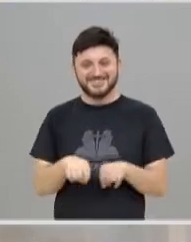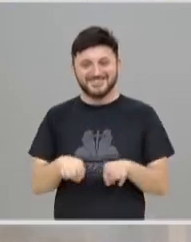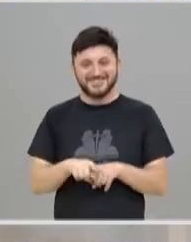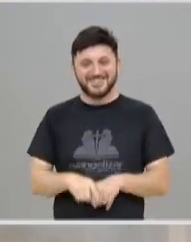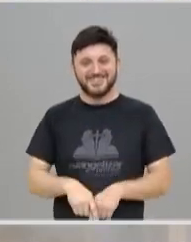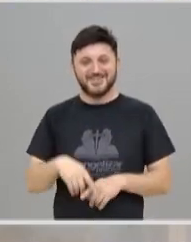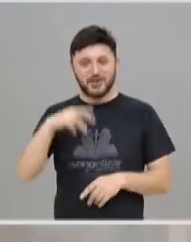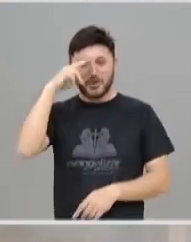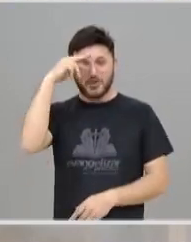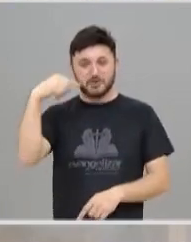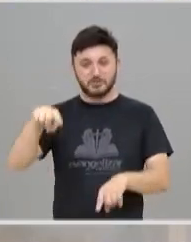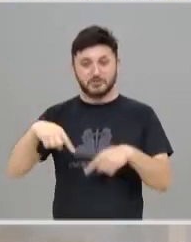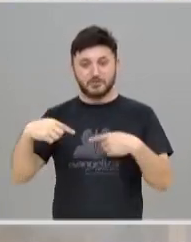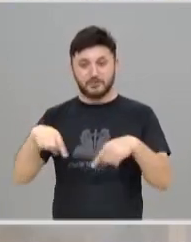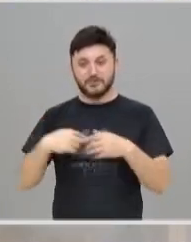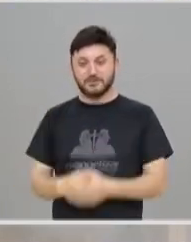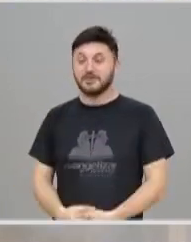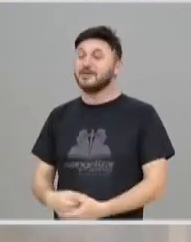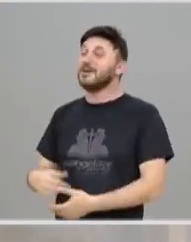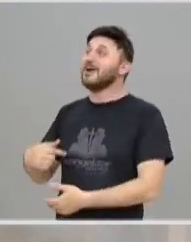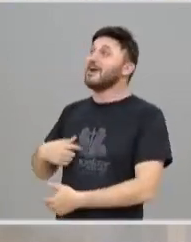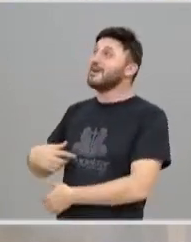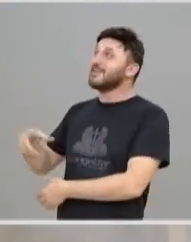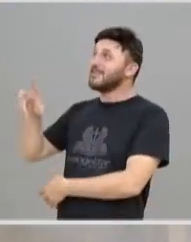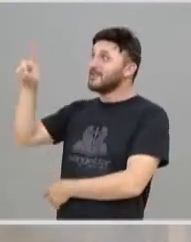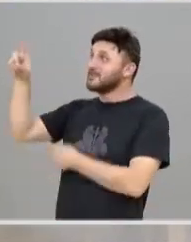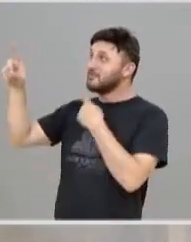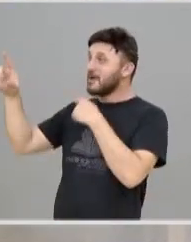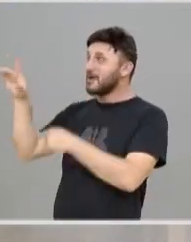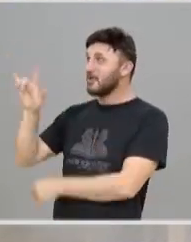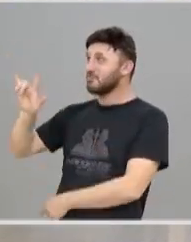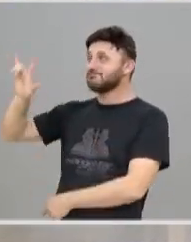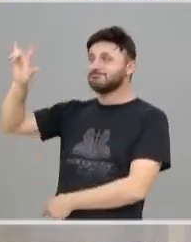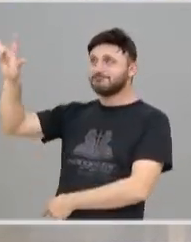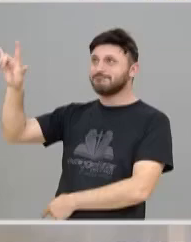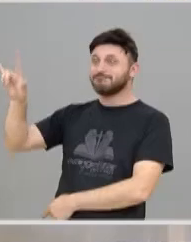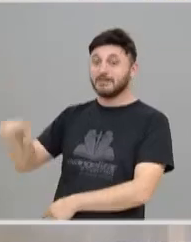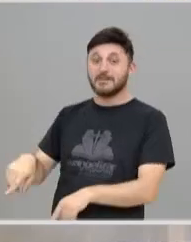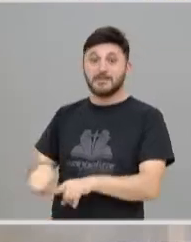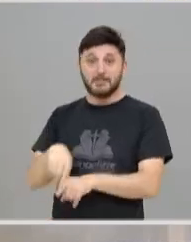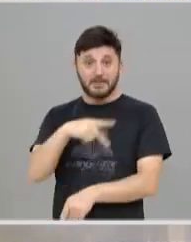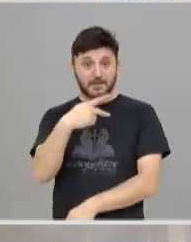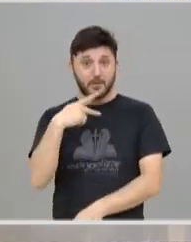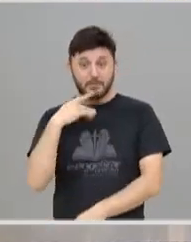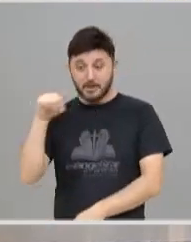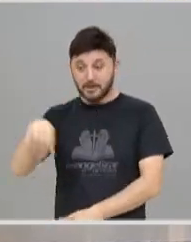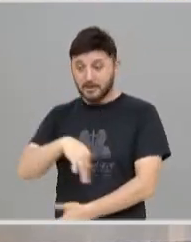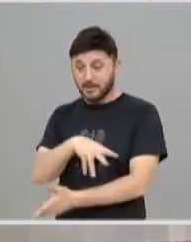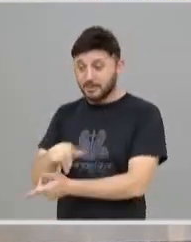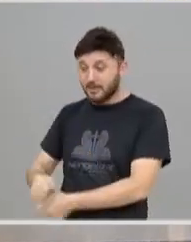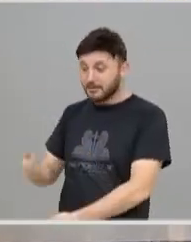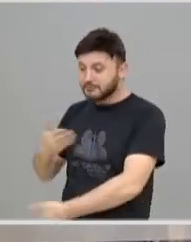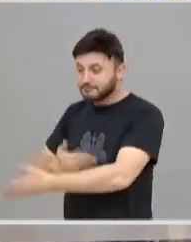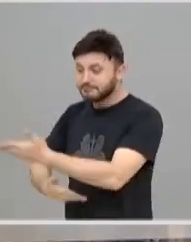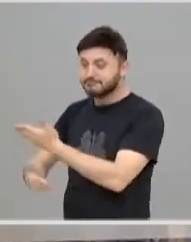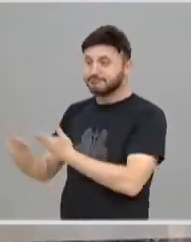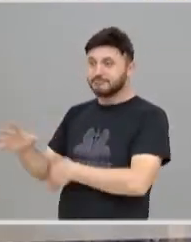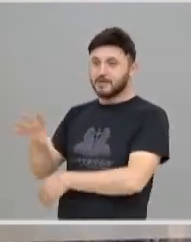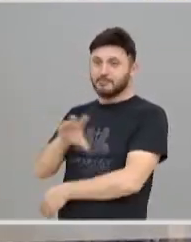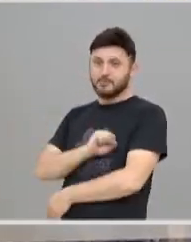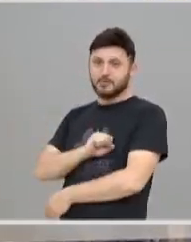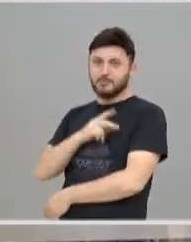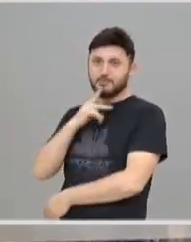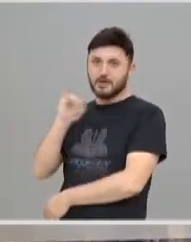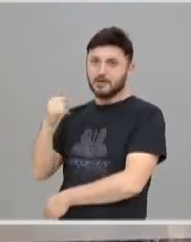pai, eu te amo. Meu filho, eu sou teu pai, eu